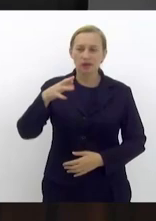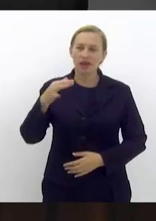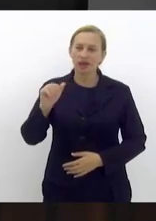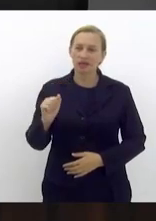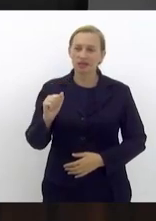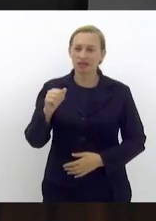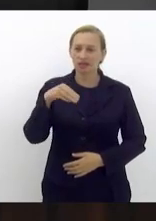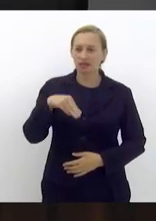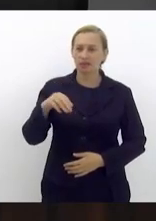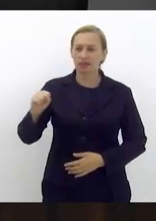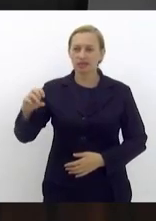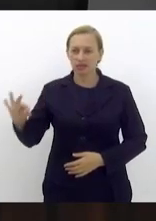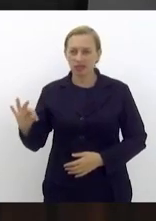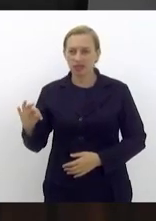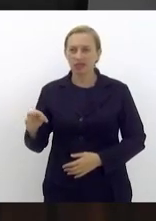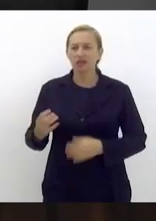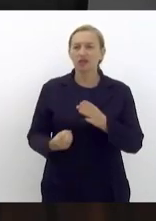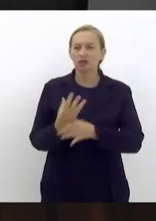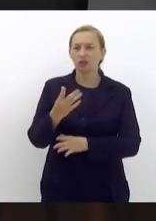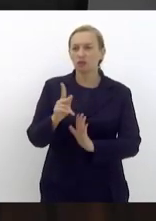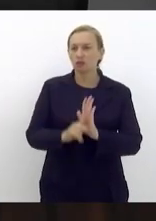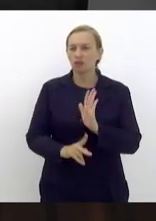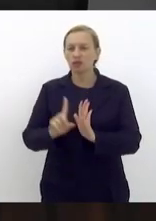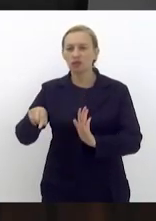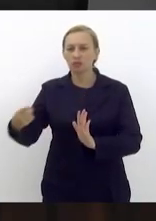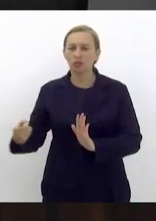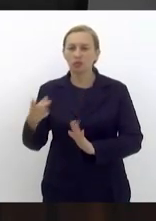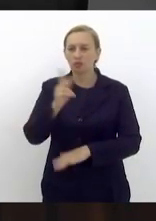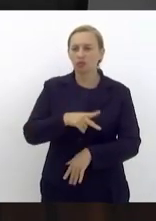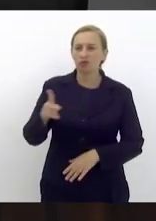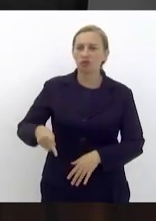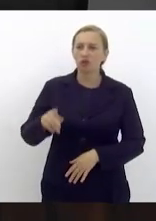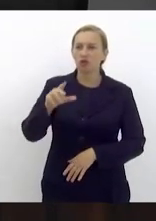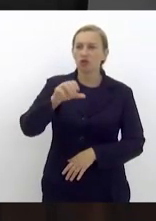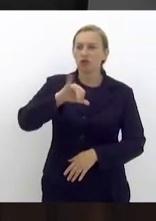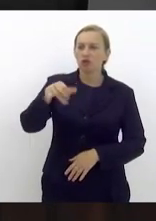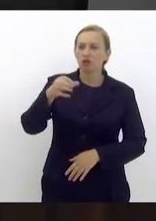do MST, autora do projeto, logo em seguida o professor Josemar.